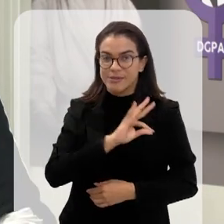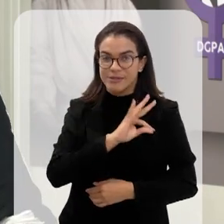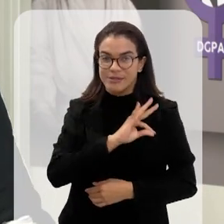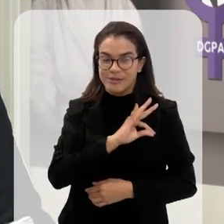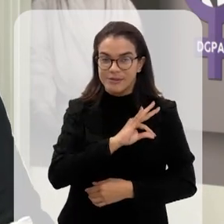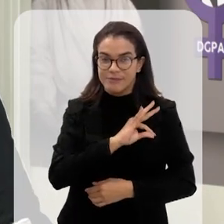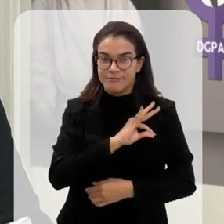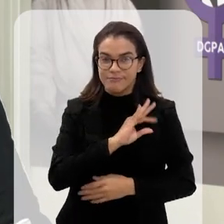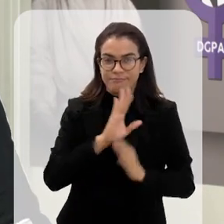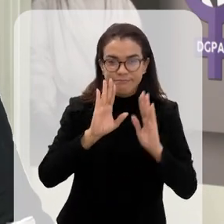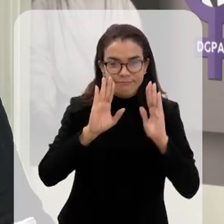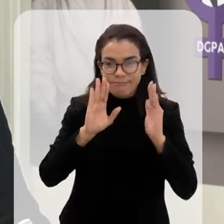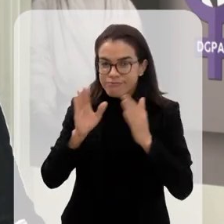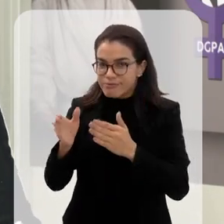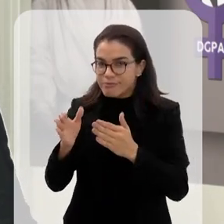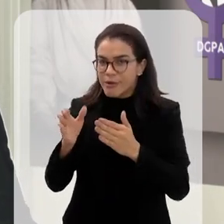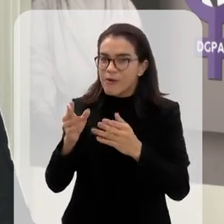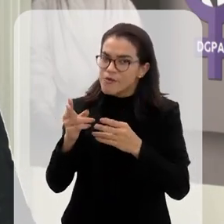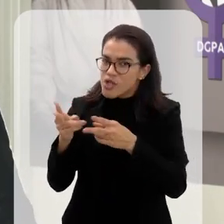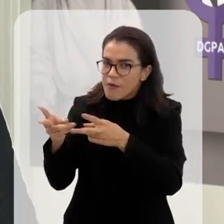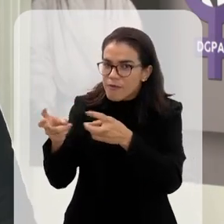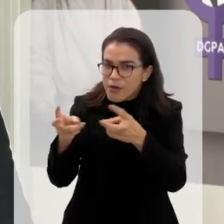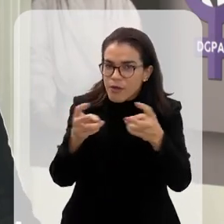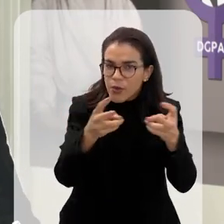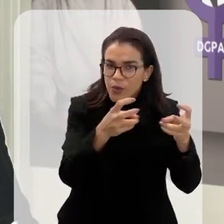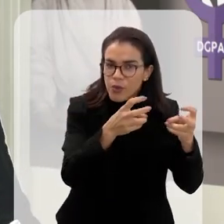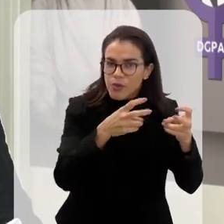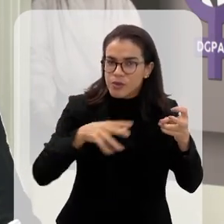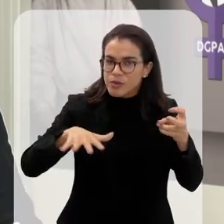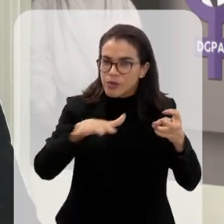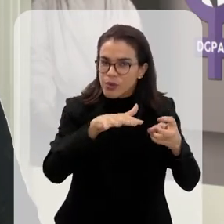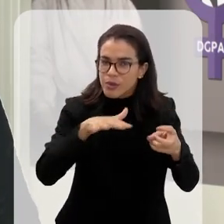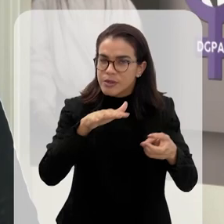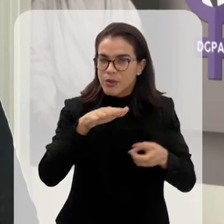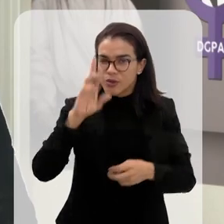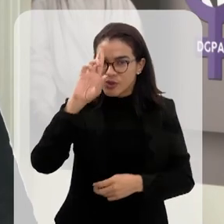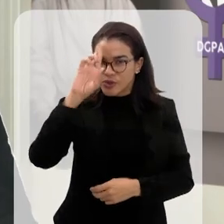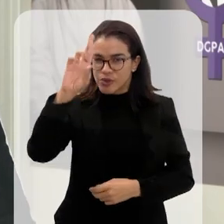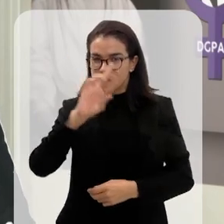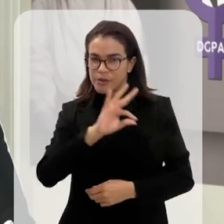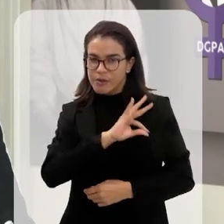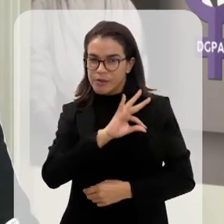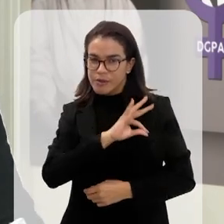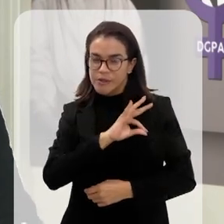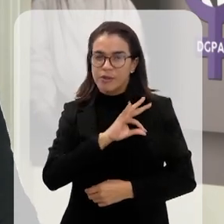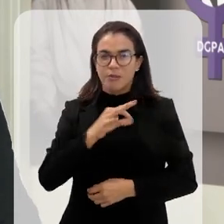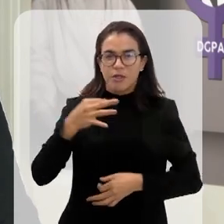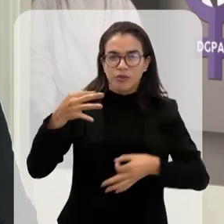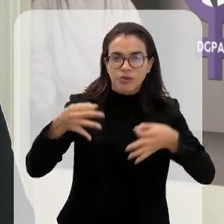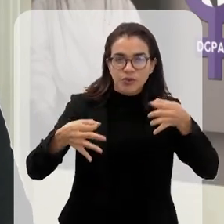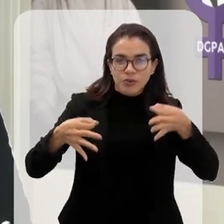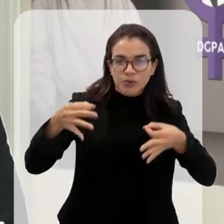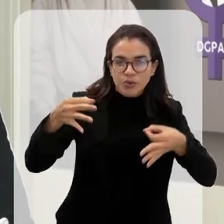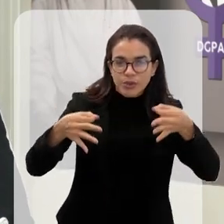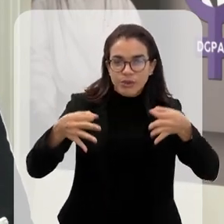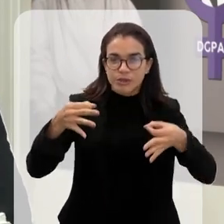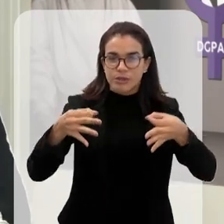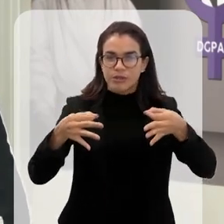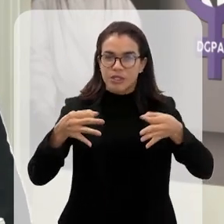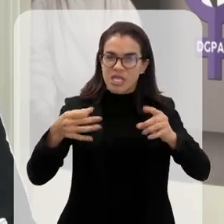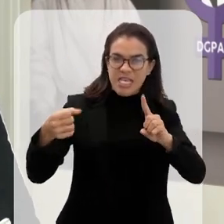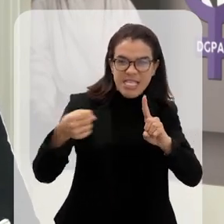A gente já observou casos de policiais, até delegados, juízes,